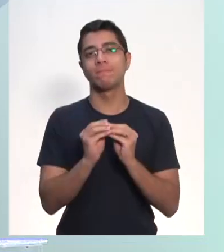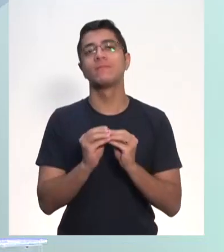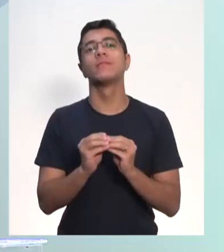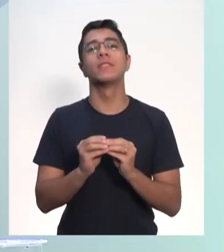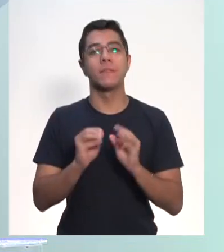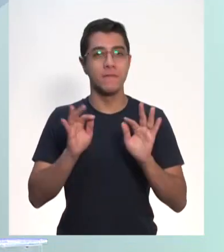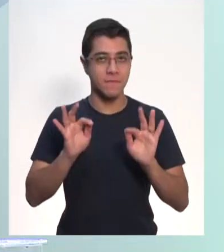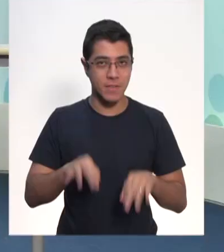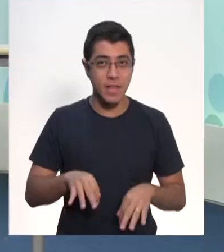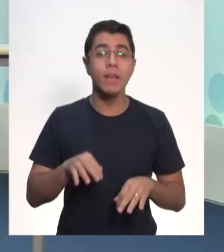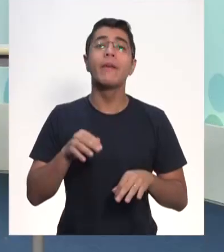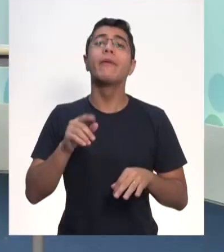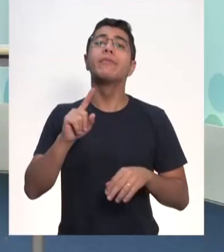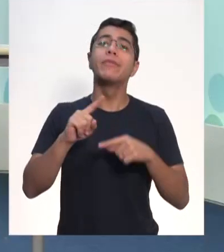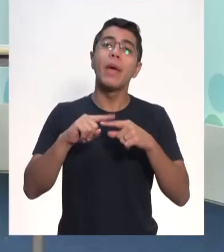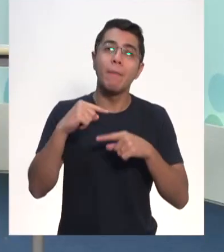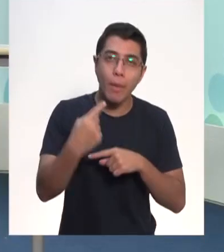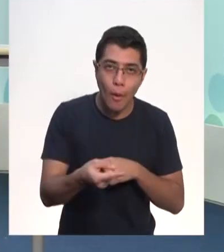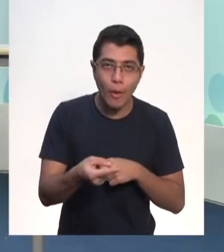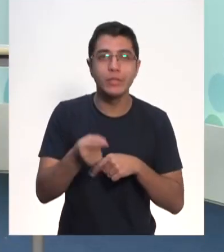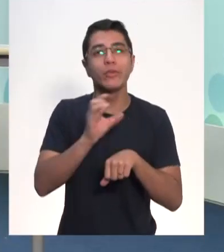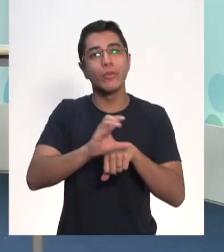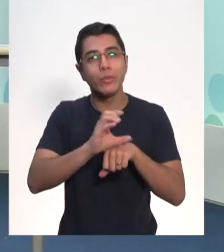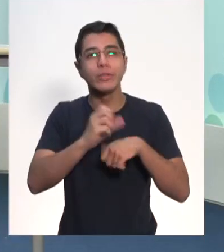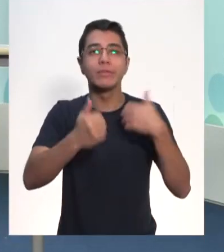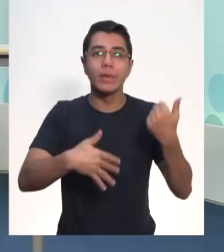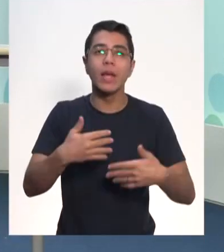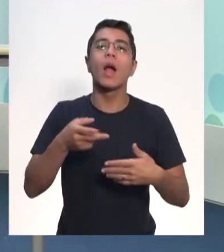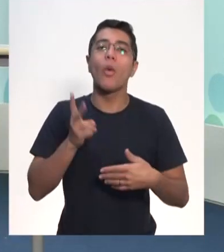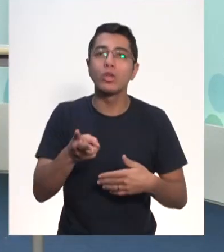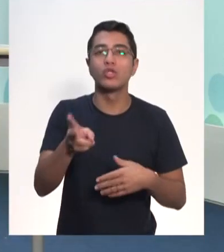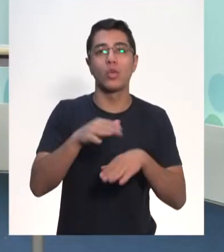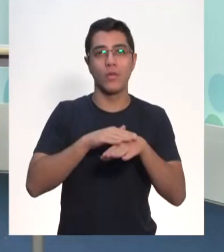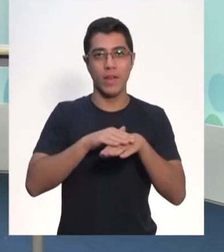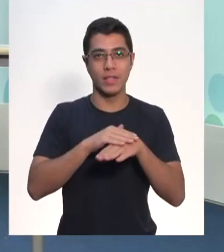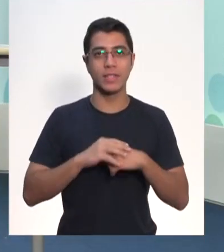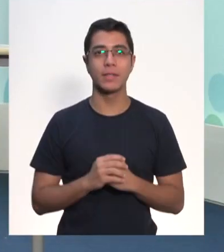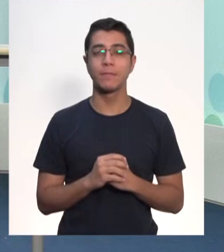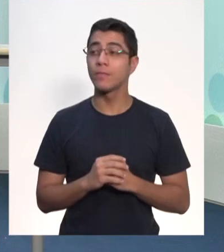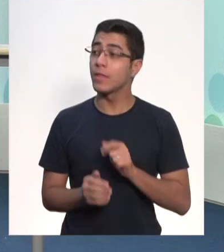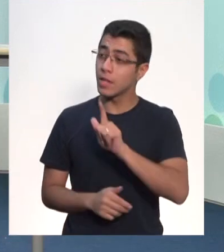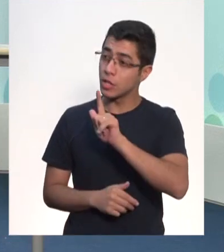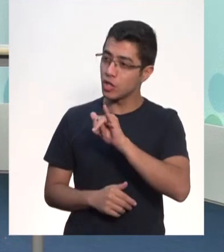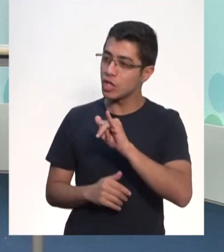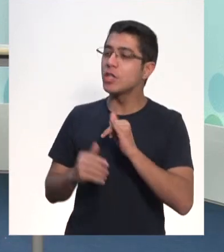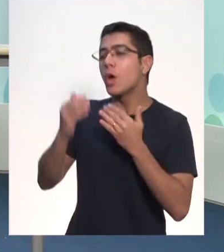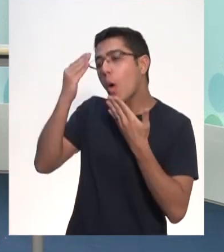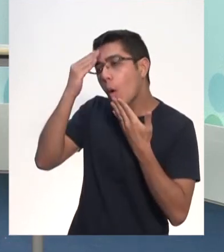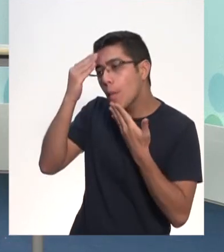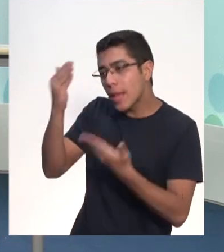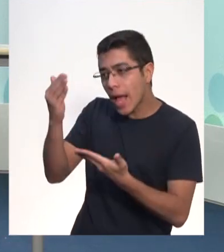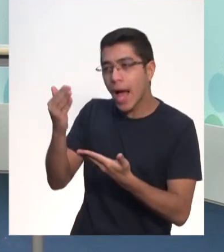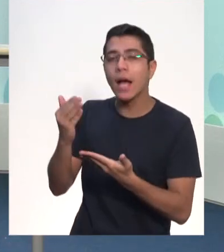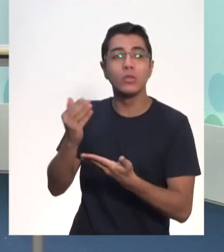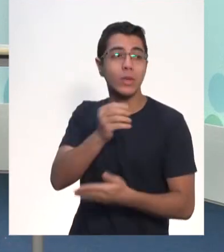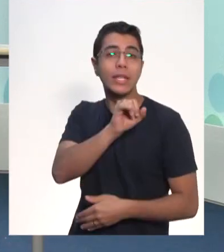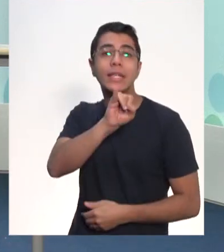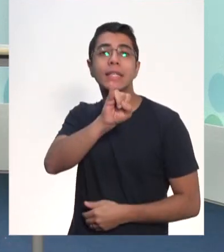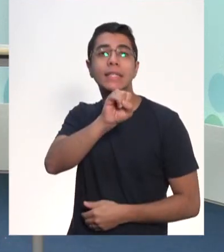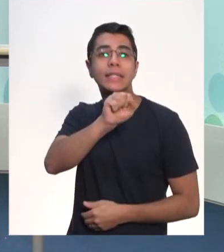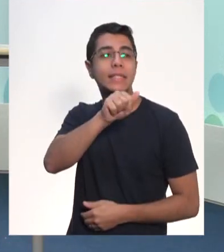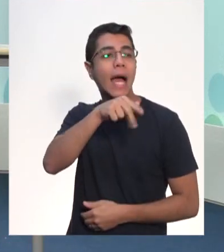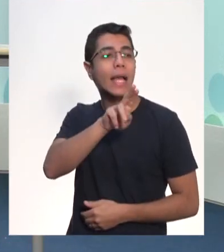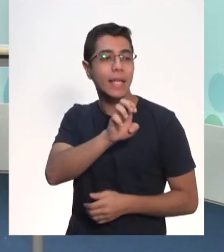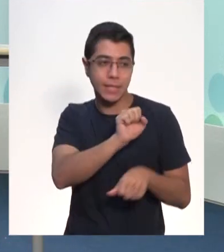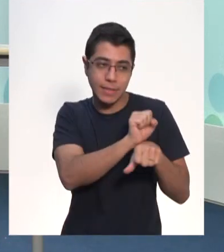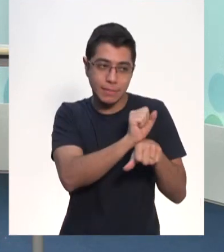durante todo esse processo de formação. Giz, muito obrigado, viu? Antes de passar para o Isaac, só aproveitar e comentar algumas coisas que a gente tem também falado